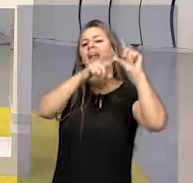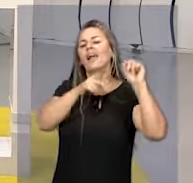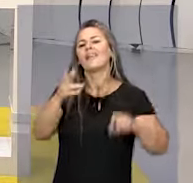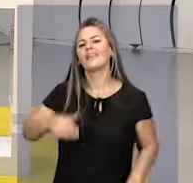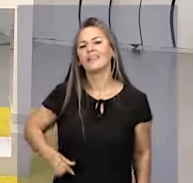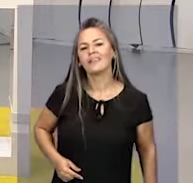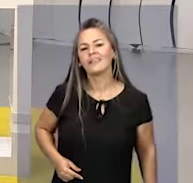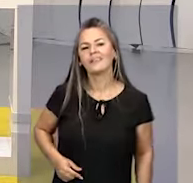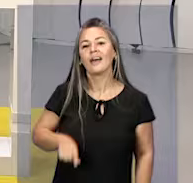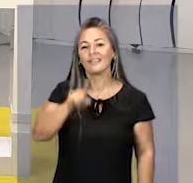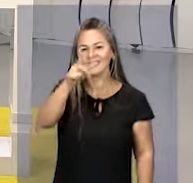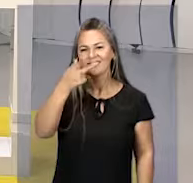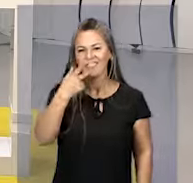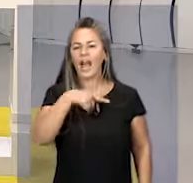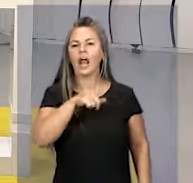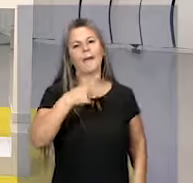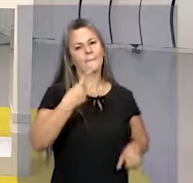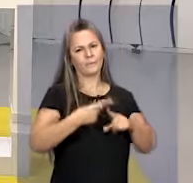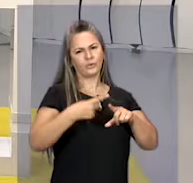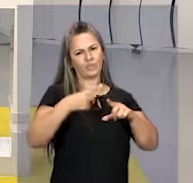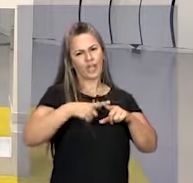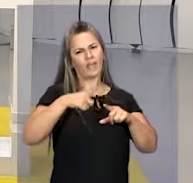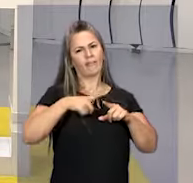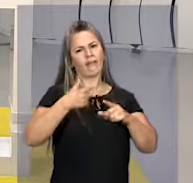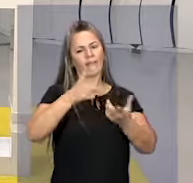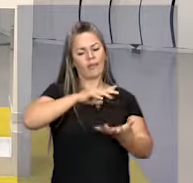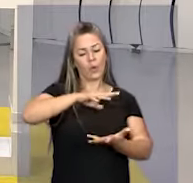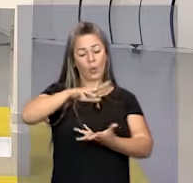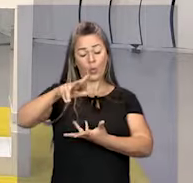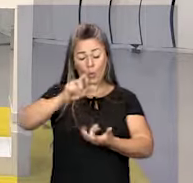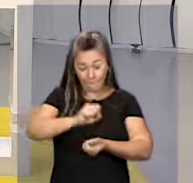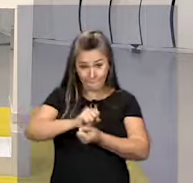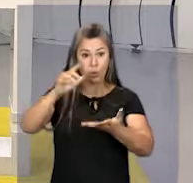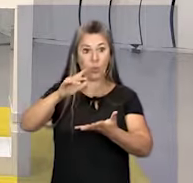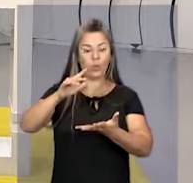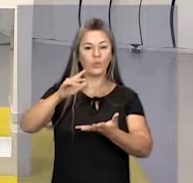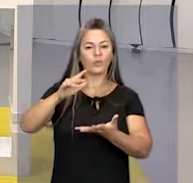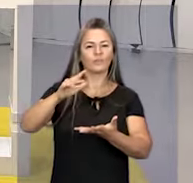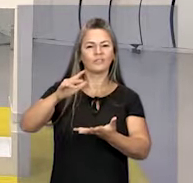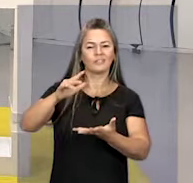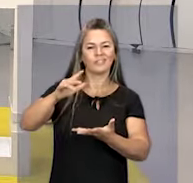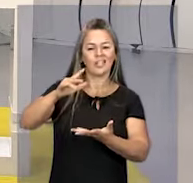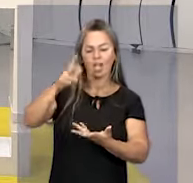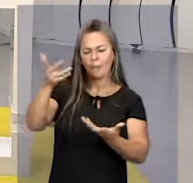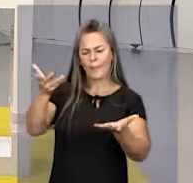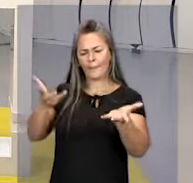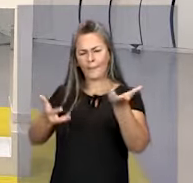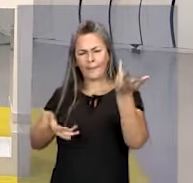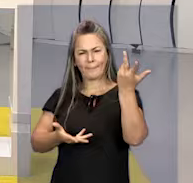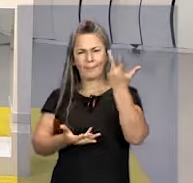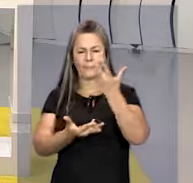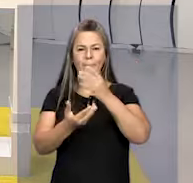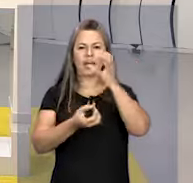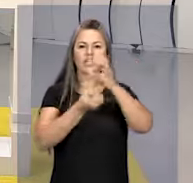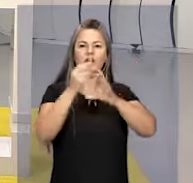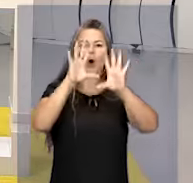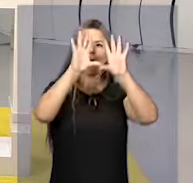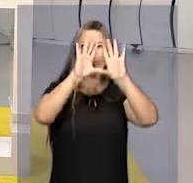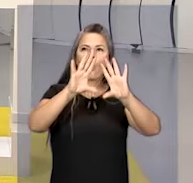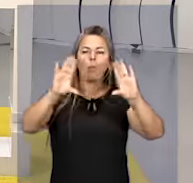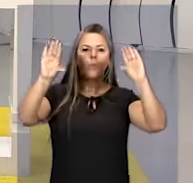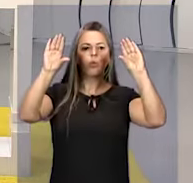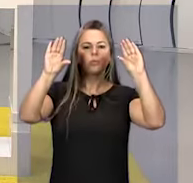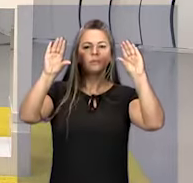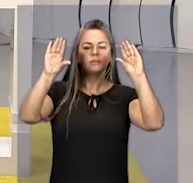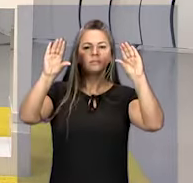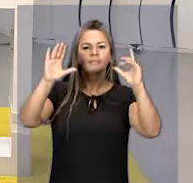você vai explicar, porque teve lá o Big Bang, e aí a matéria se espalhou e tal. Isso